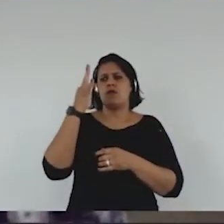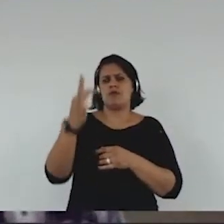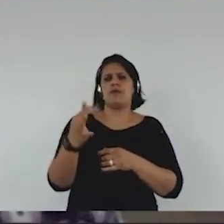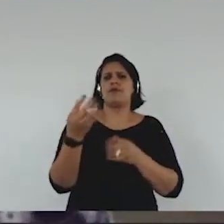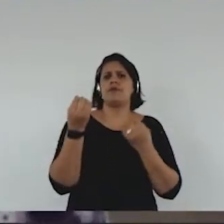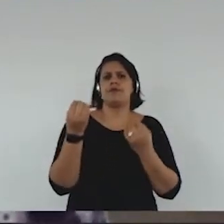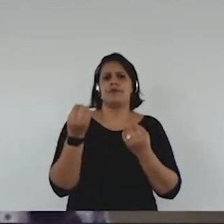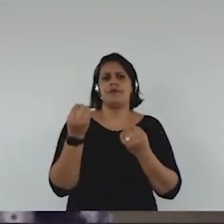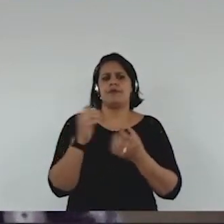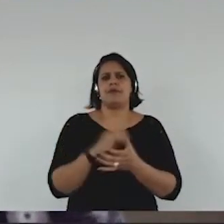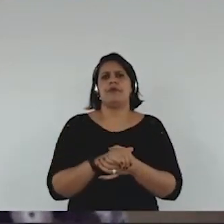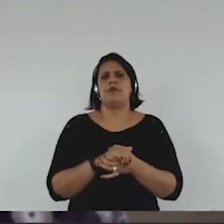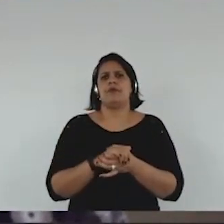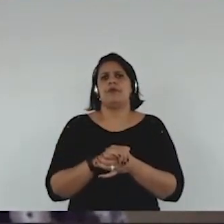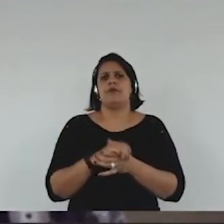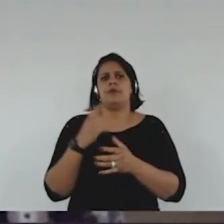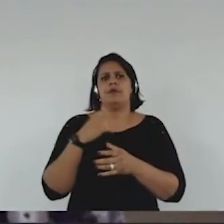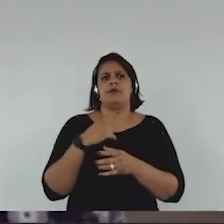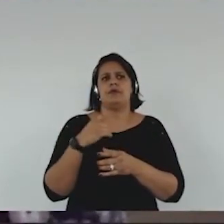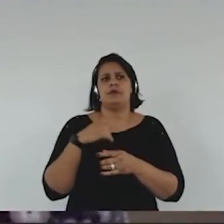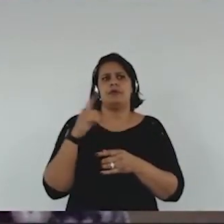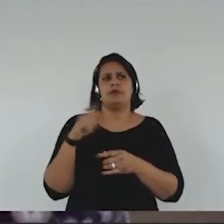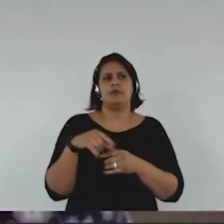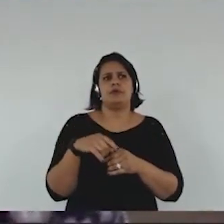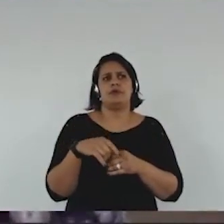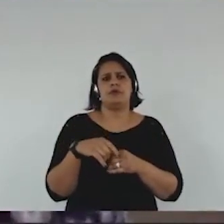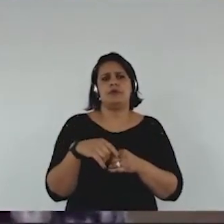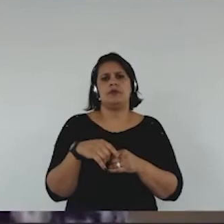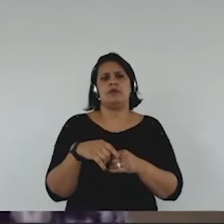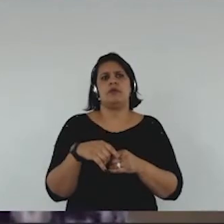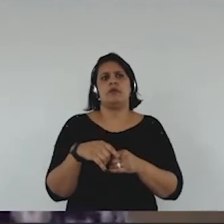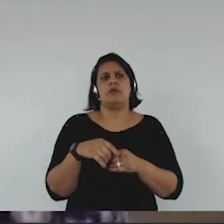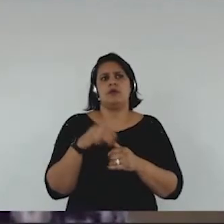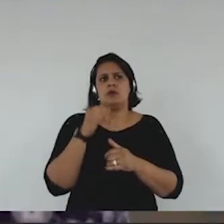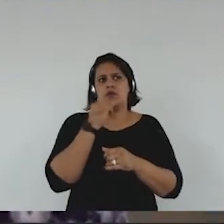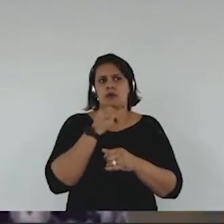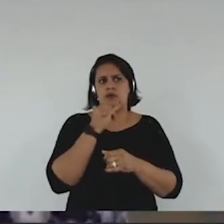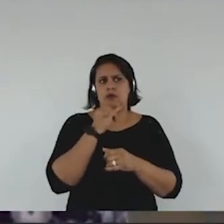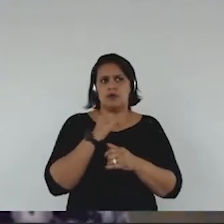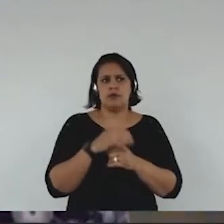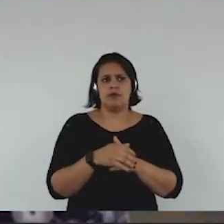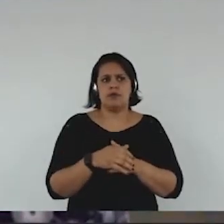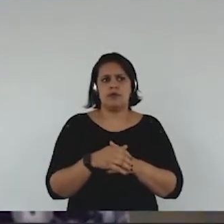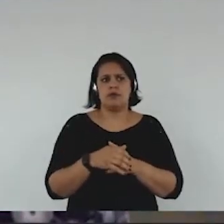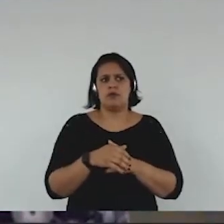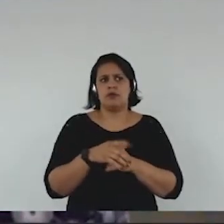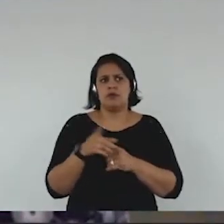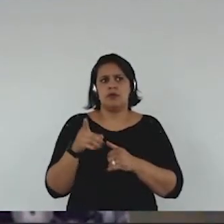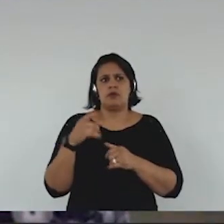O novo modelo das câmaras arbitrais. Elas terão que